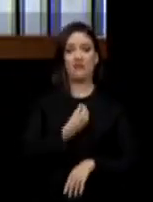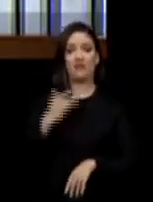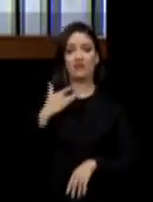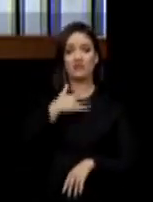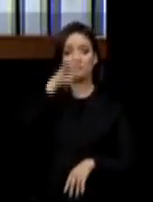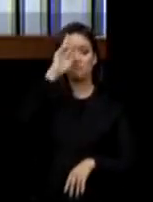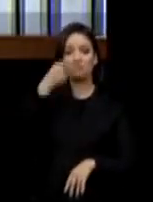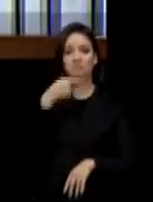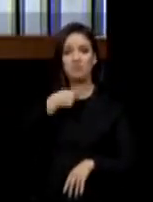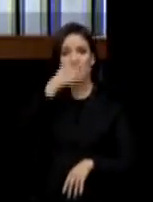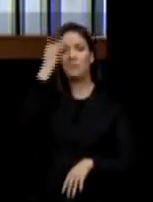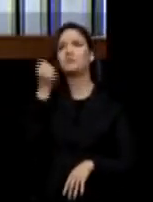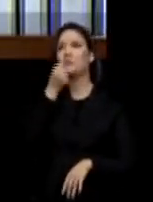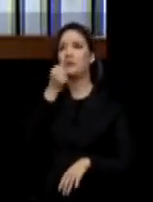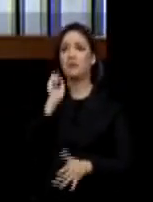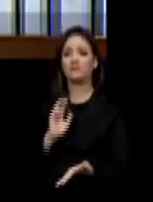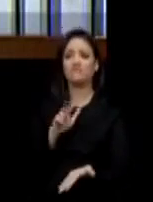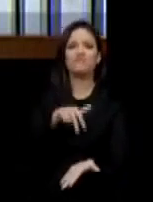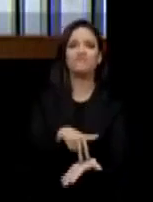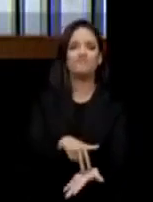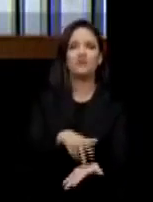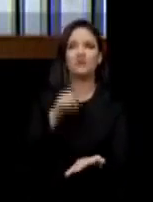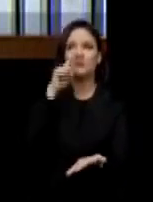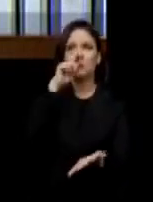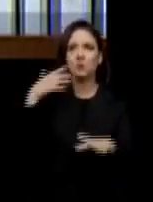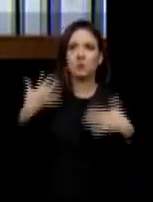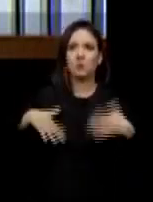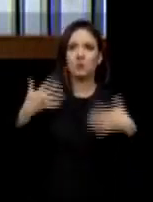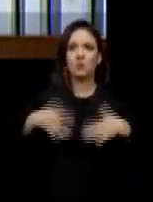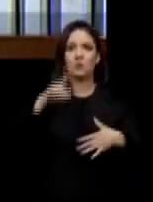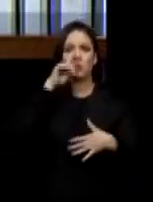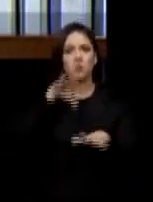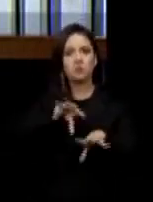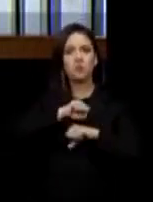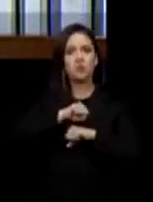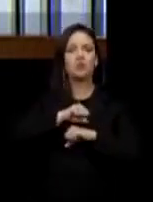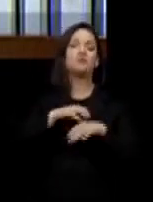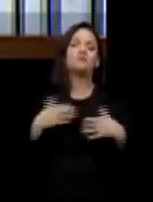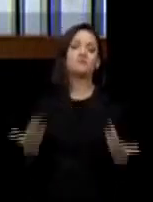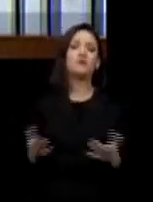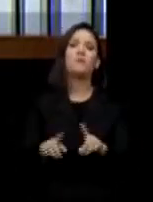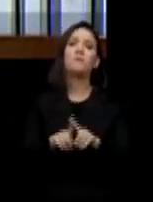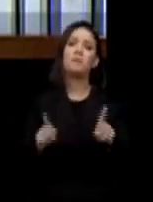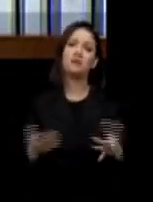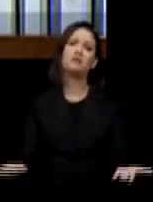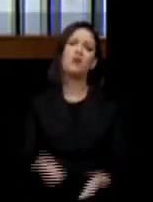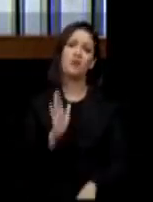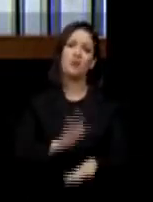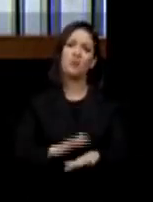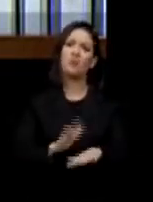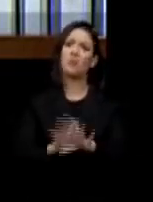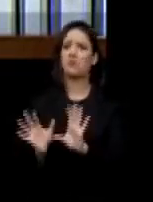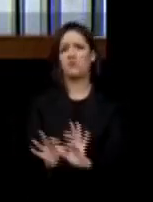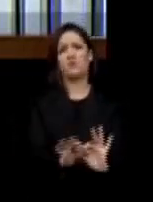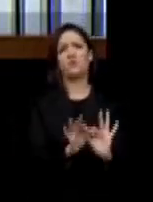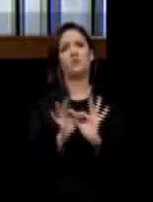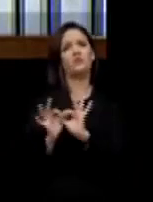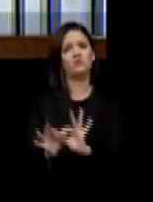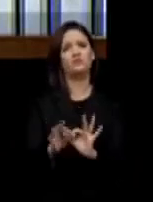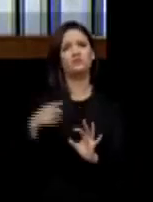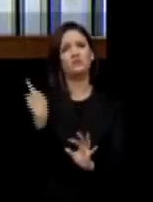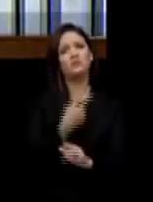saúde dos profissionais da imprensa em risco. Mais do que nunca é momento de união.